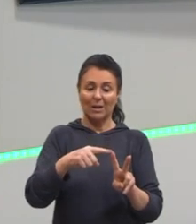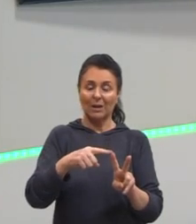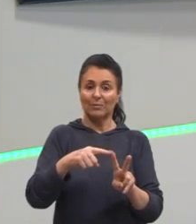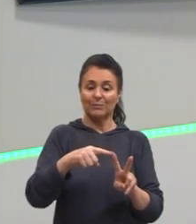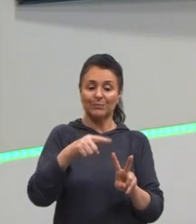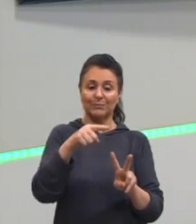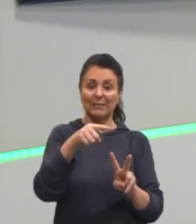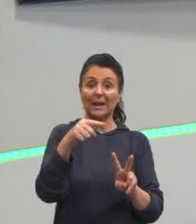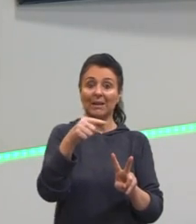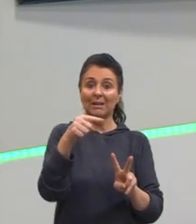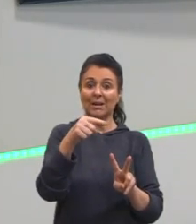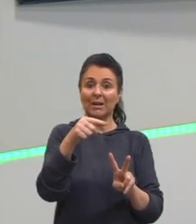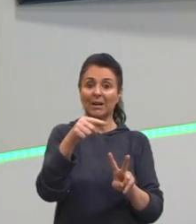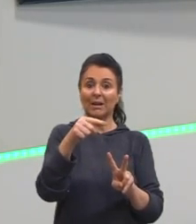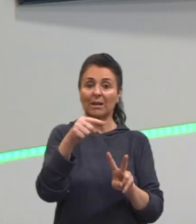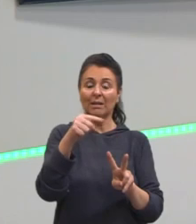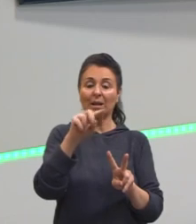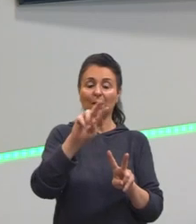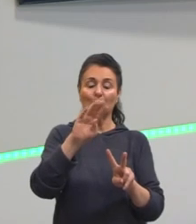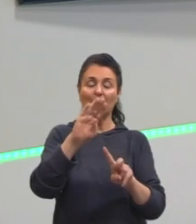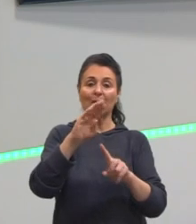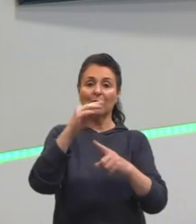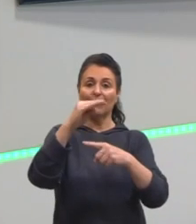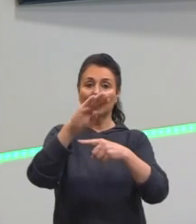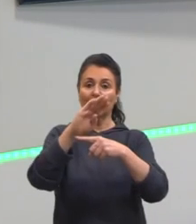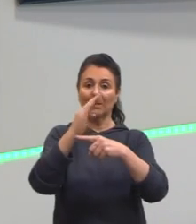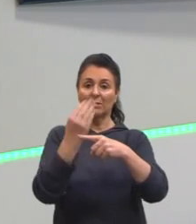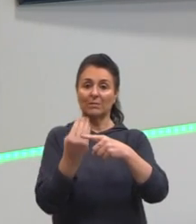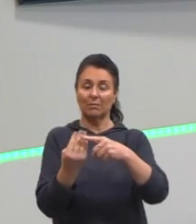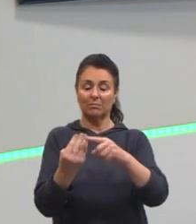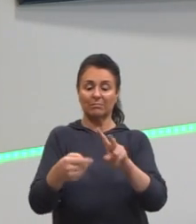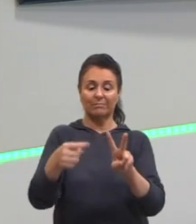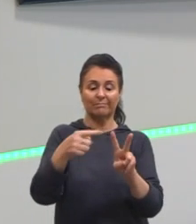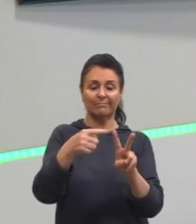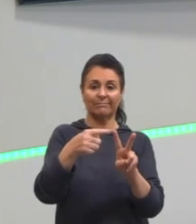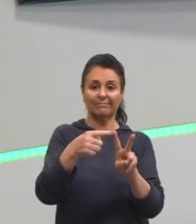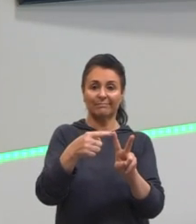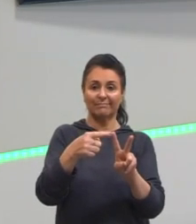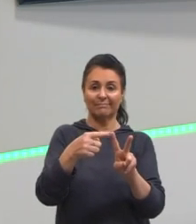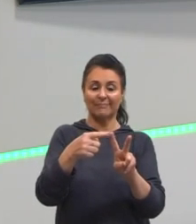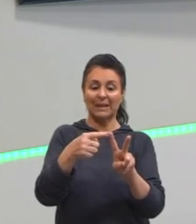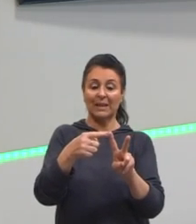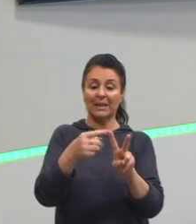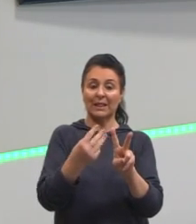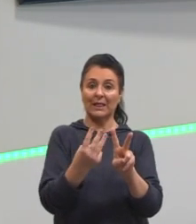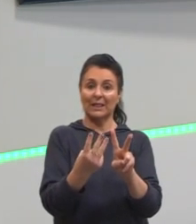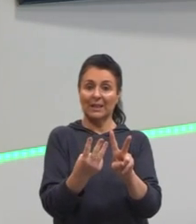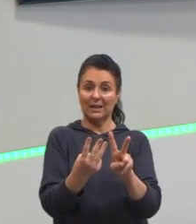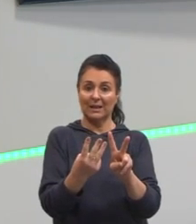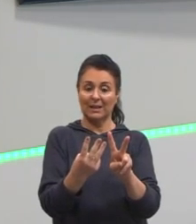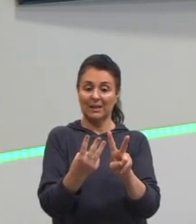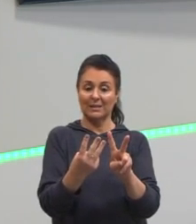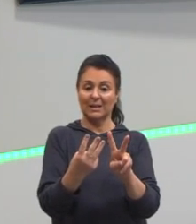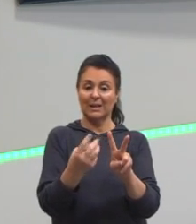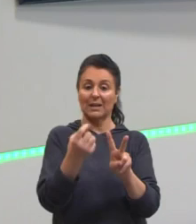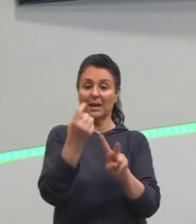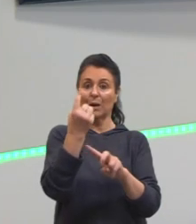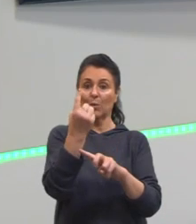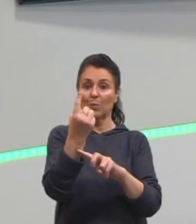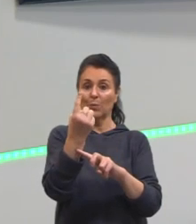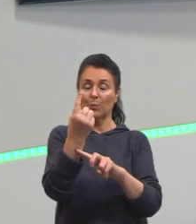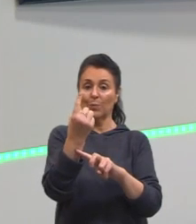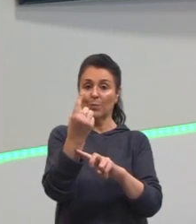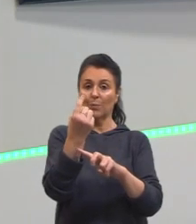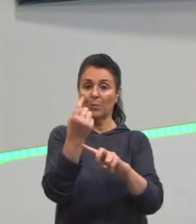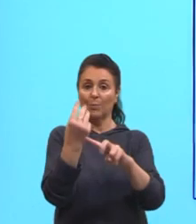uma fração tá ali nós temos três elevado a um meio o expoente ele tá na